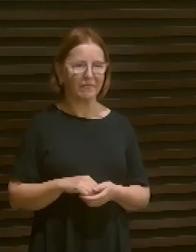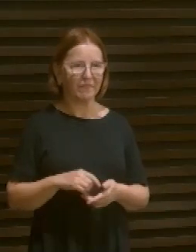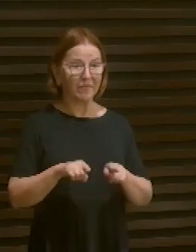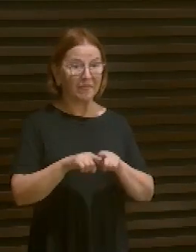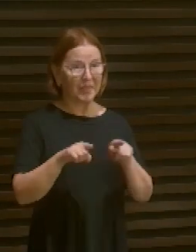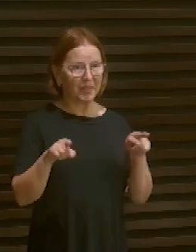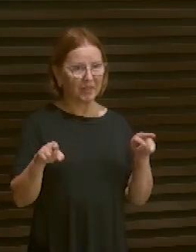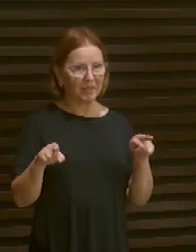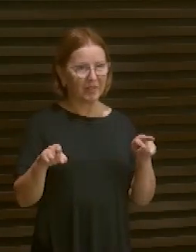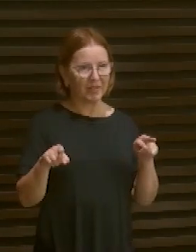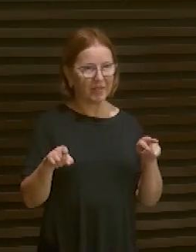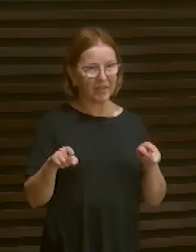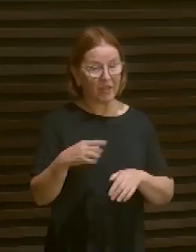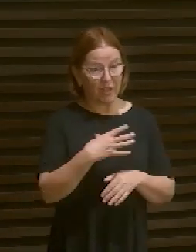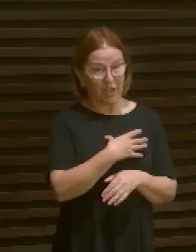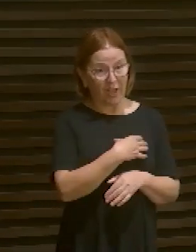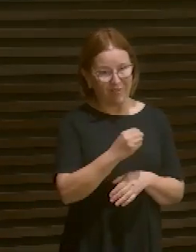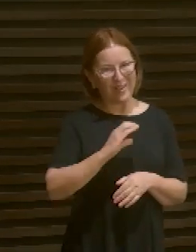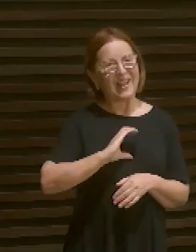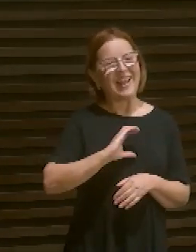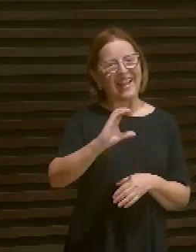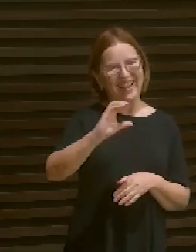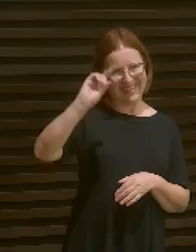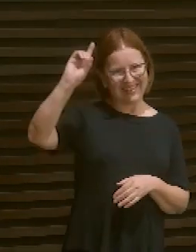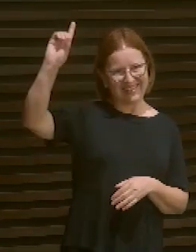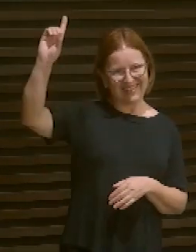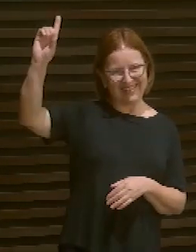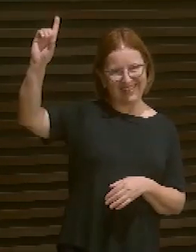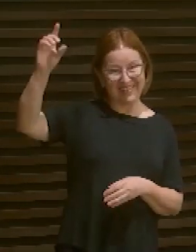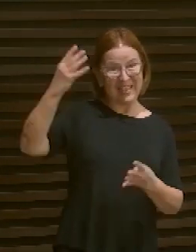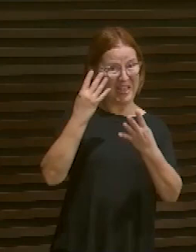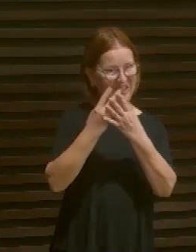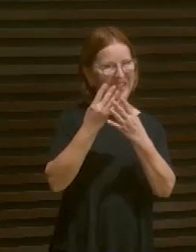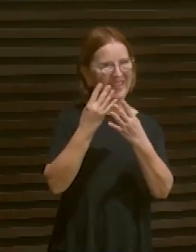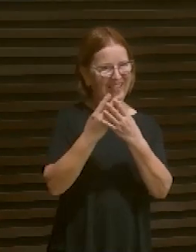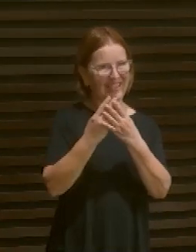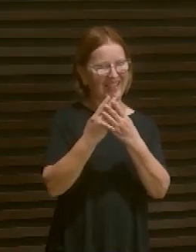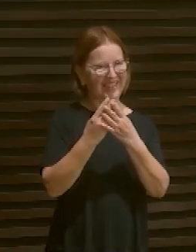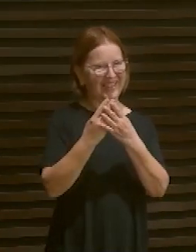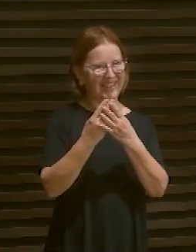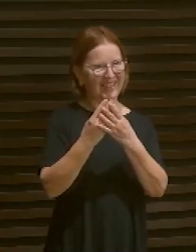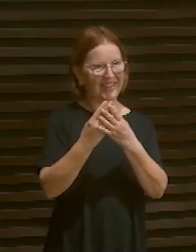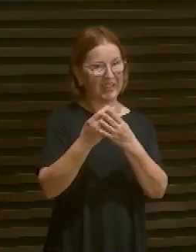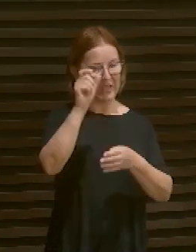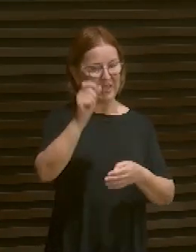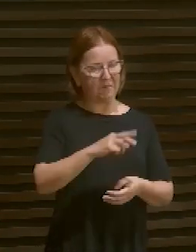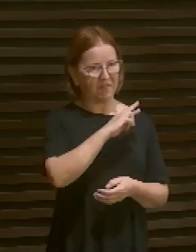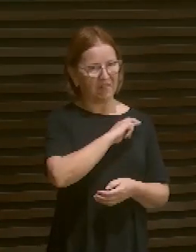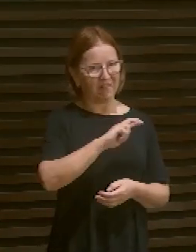mas os filhos confiam e confessam, e o religioso